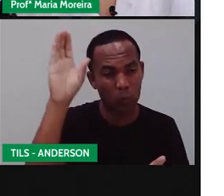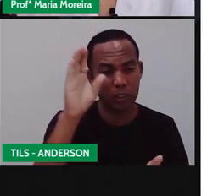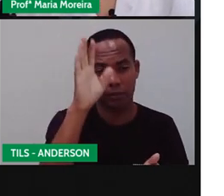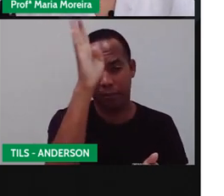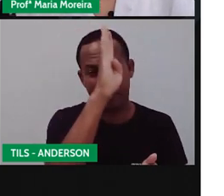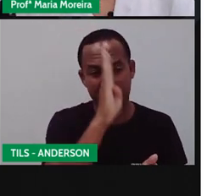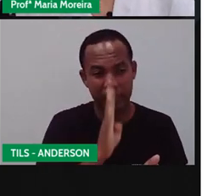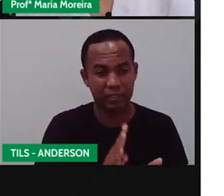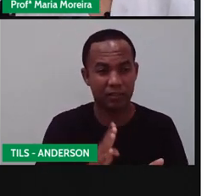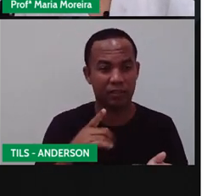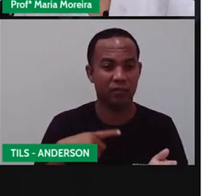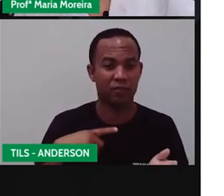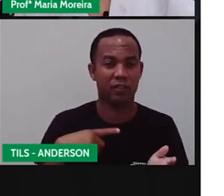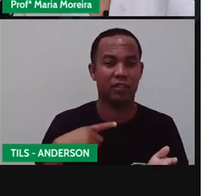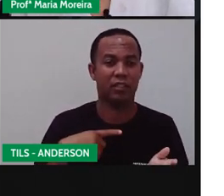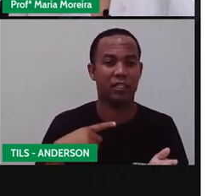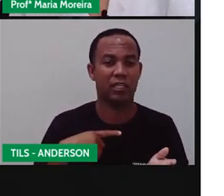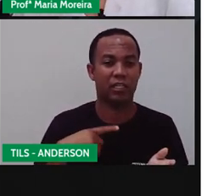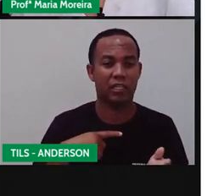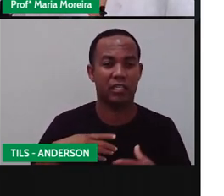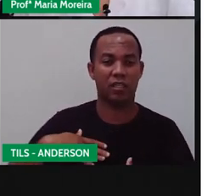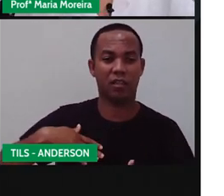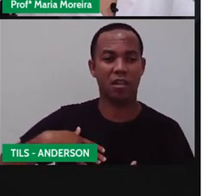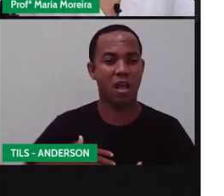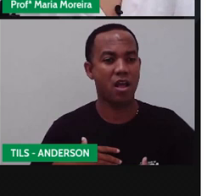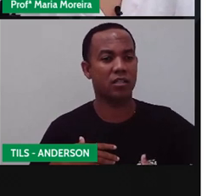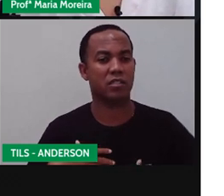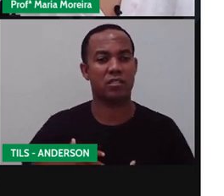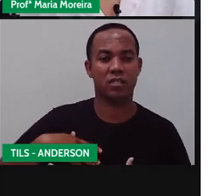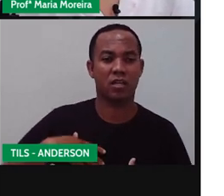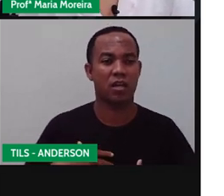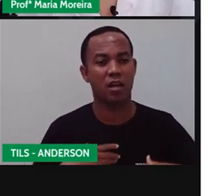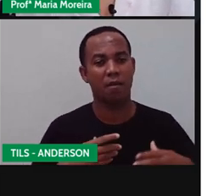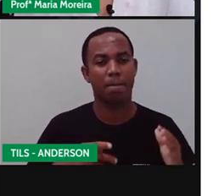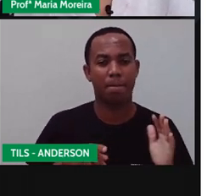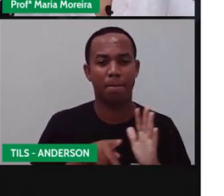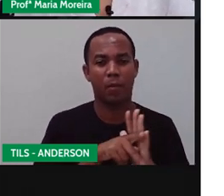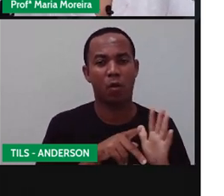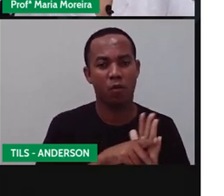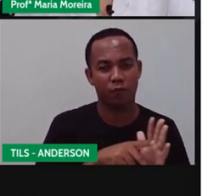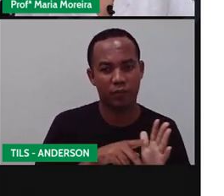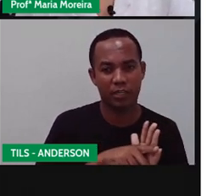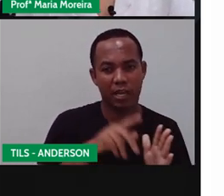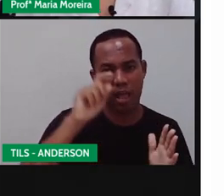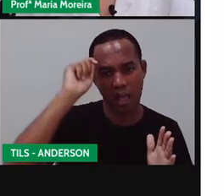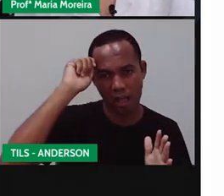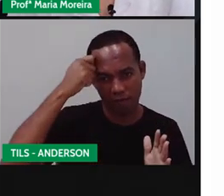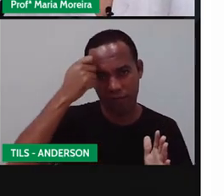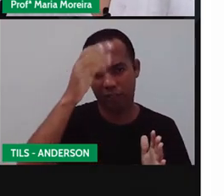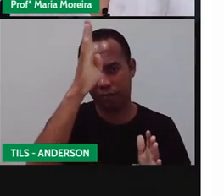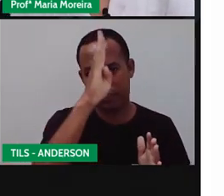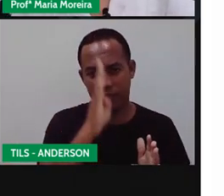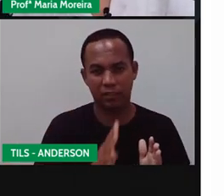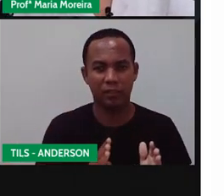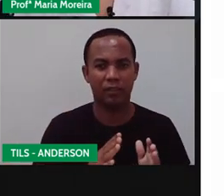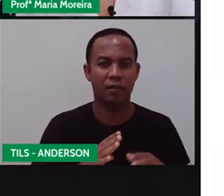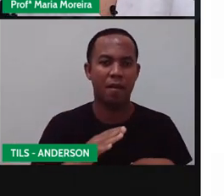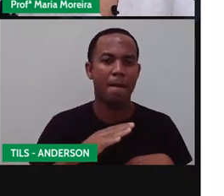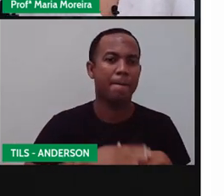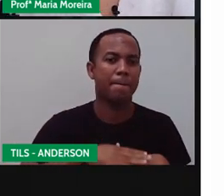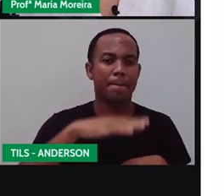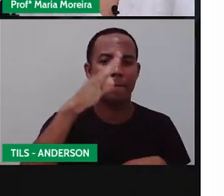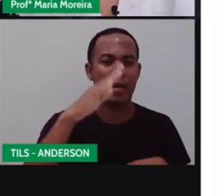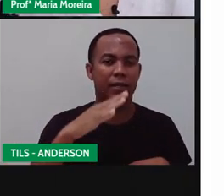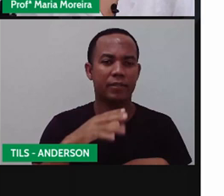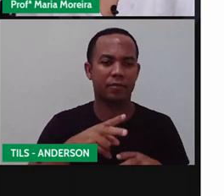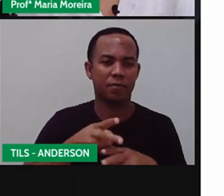pela herança de danças, né? Relacionadas a essas tradições afro-brasileiras. As mais populares são